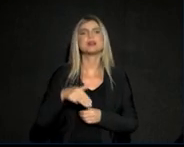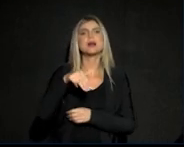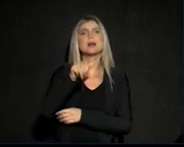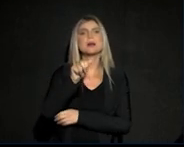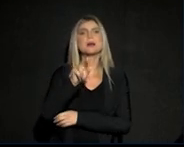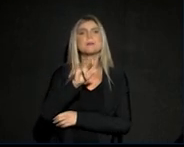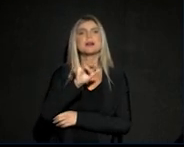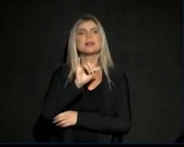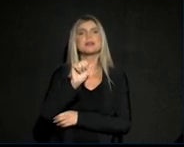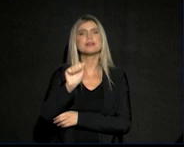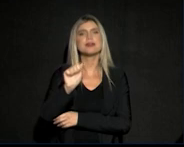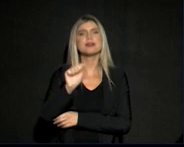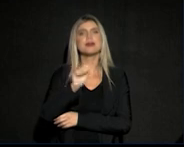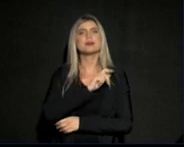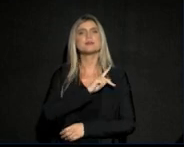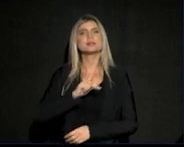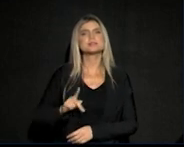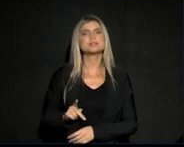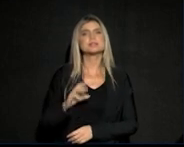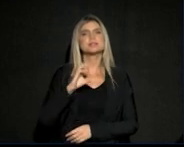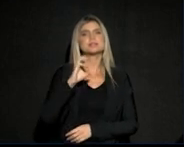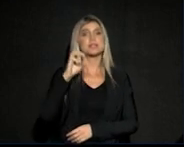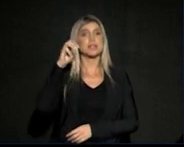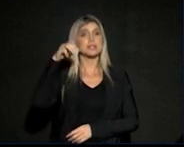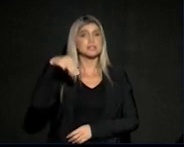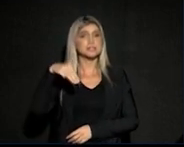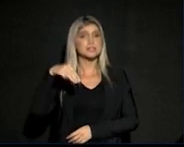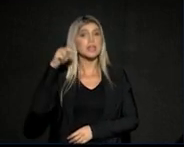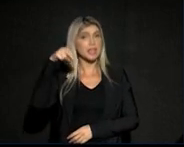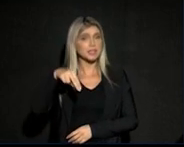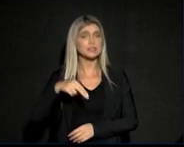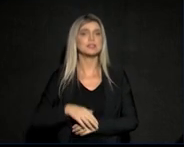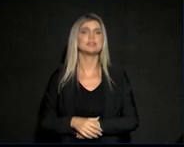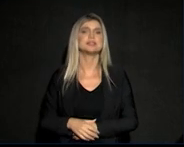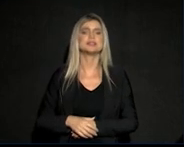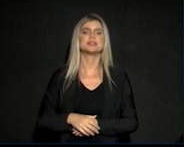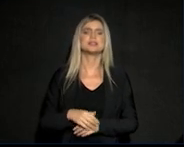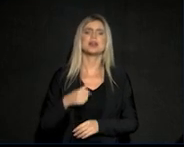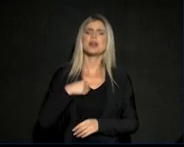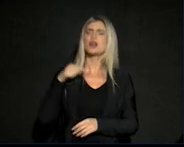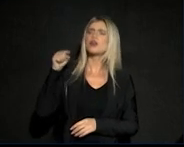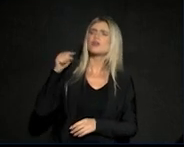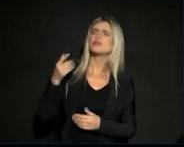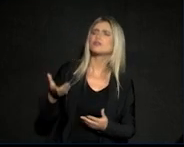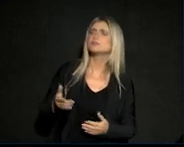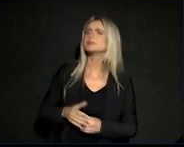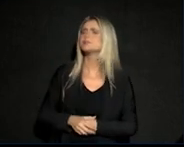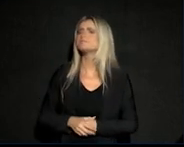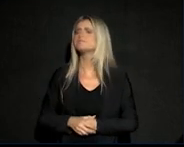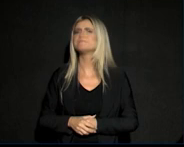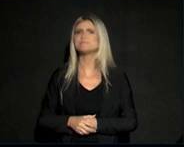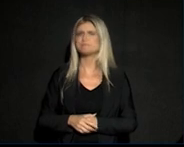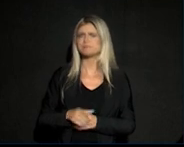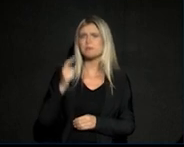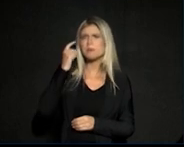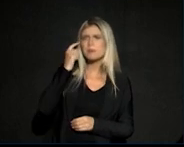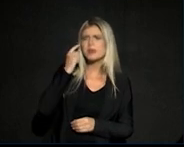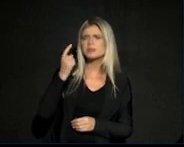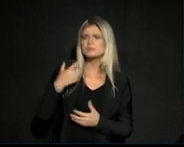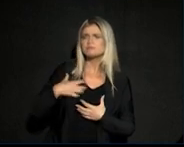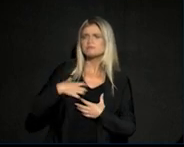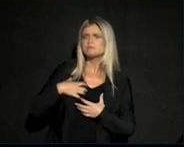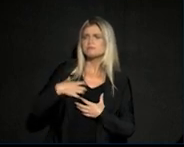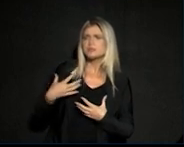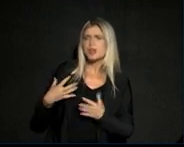CSN EA minha mãe falava para mim você vai ser a Maria Sílvia Martins aí meu nome é Daniella Marques Então você até alguém assim que você projete